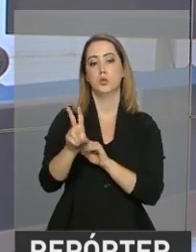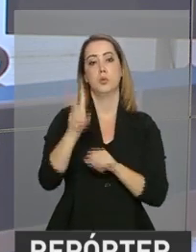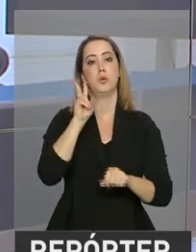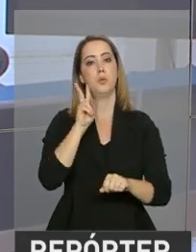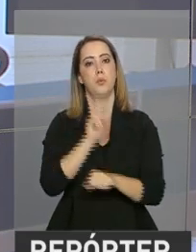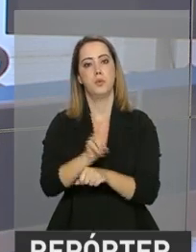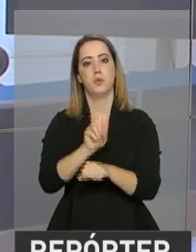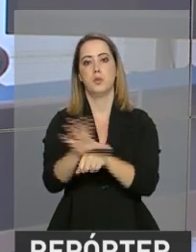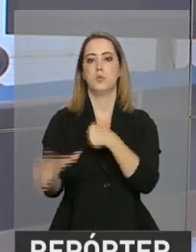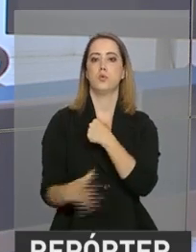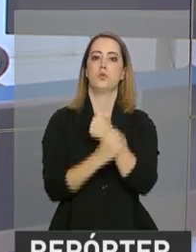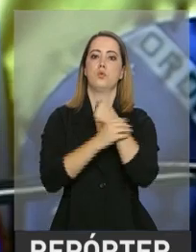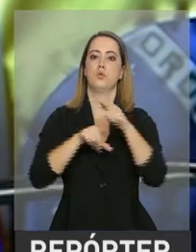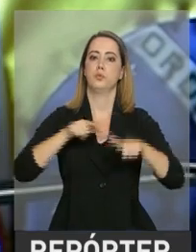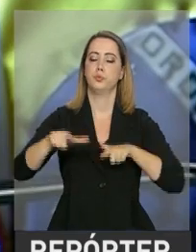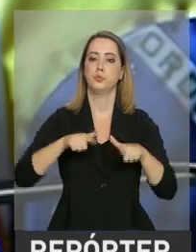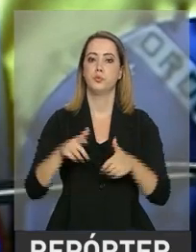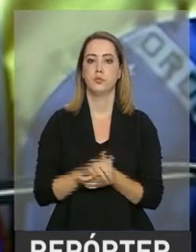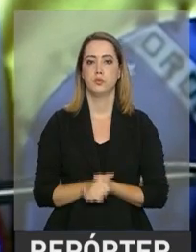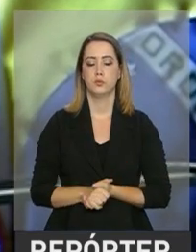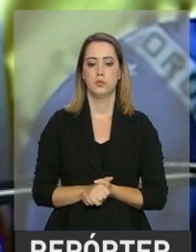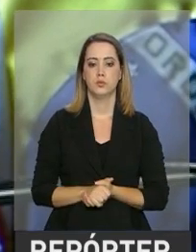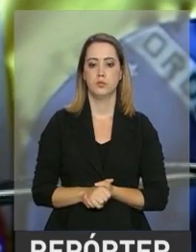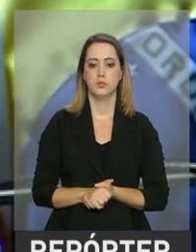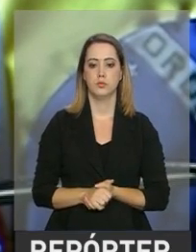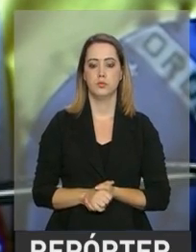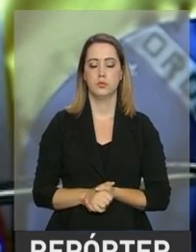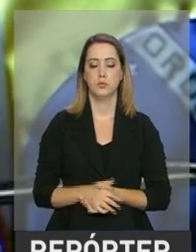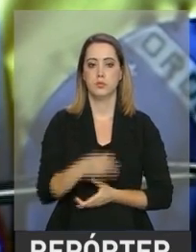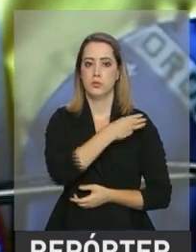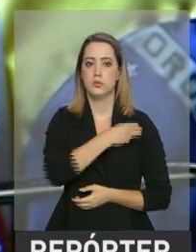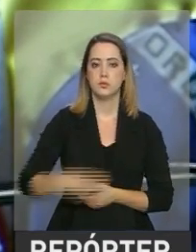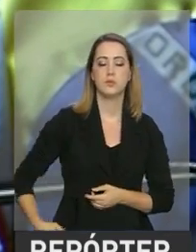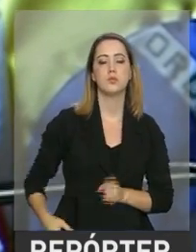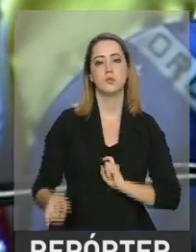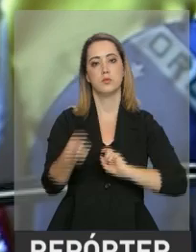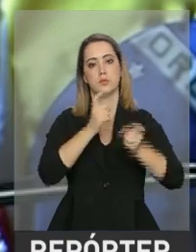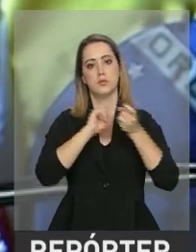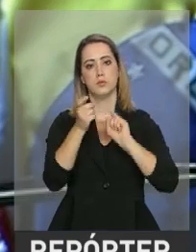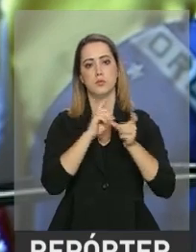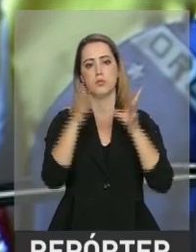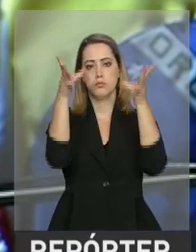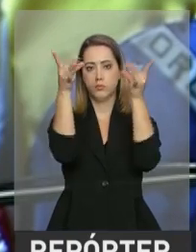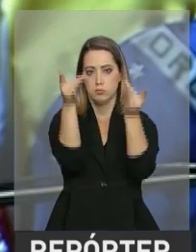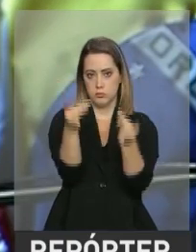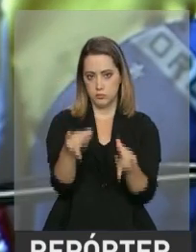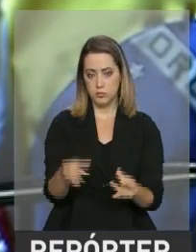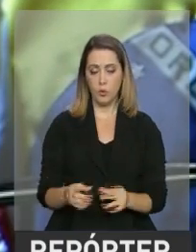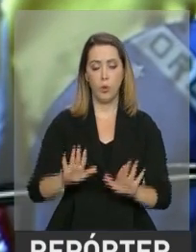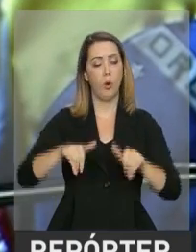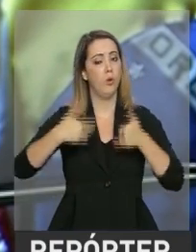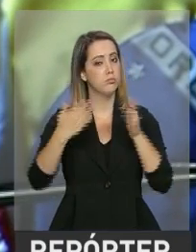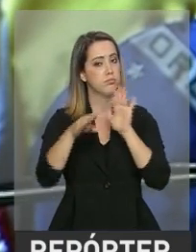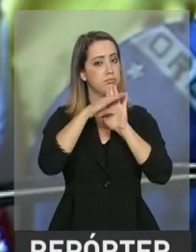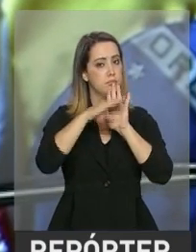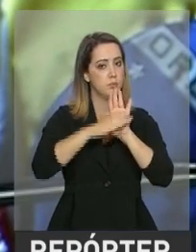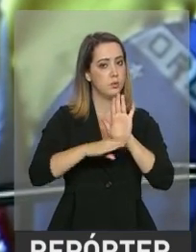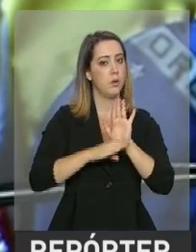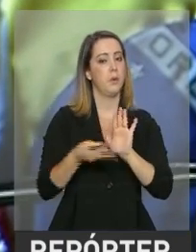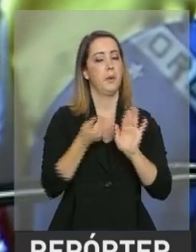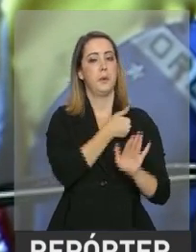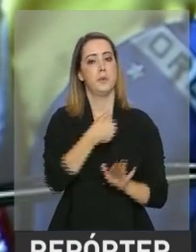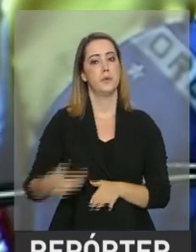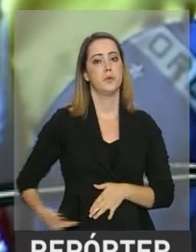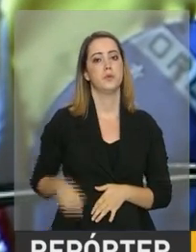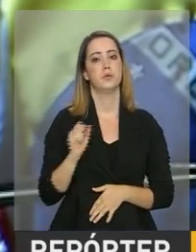Emprego, PSE. Vou fazer em seguida. O ministro da Fazenda, Henrique Meirelles, destacou que as medidas propostas pelo